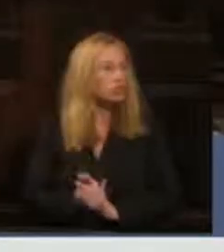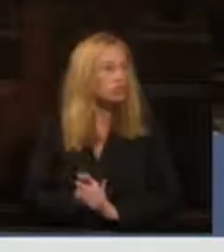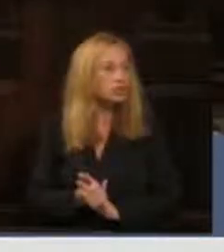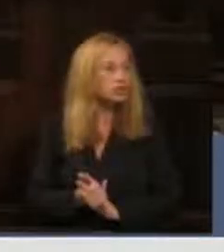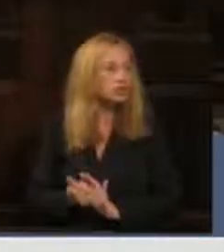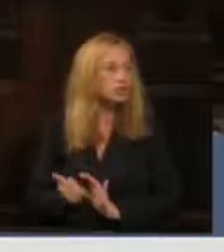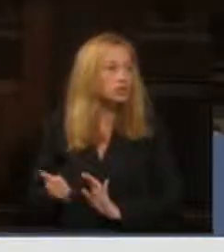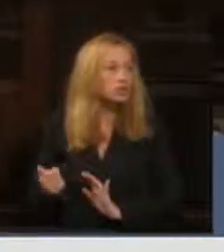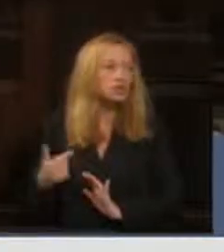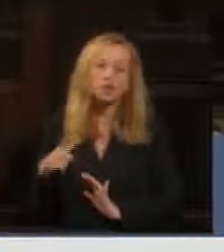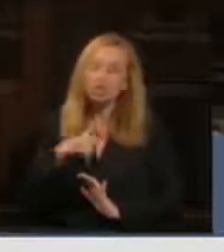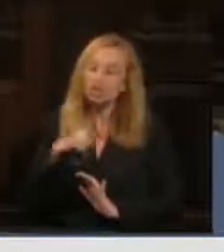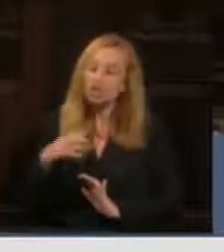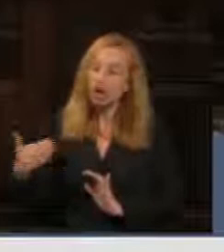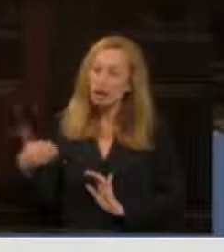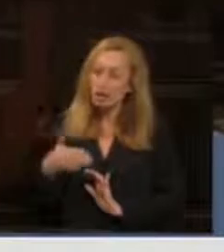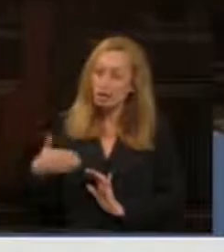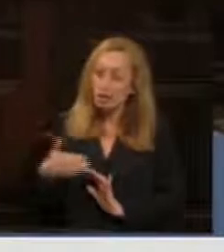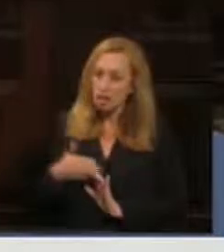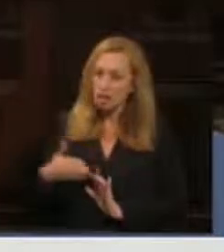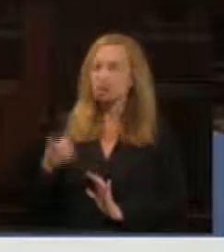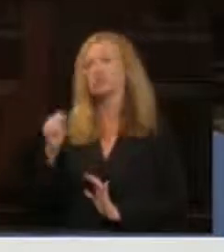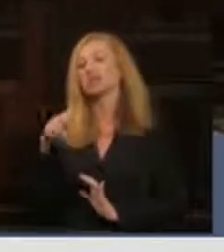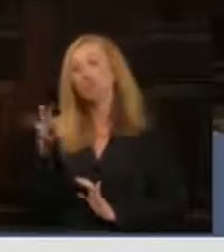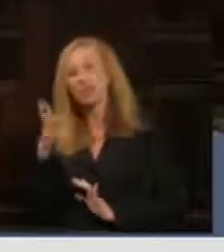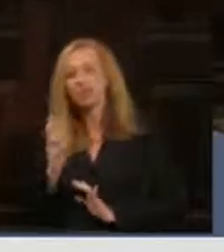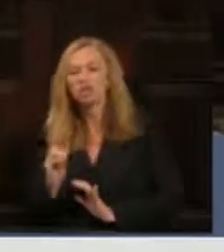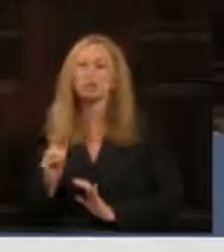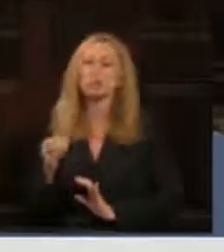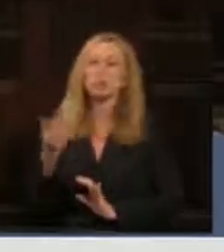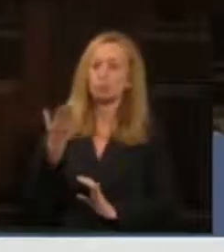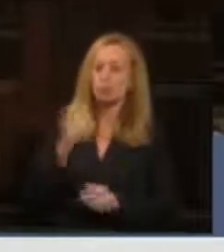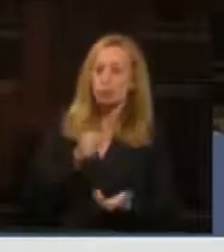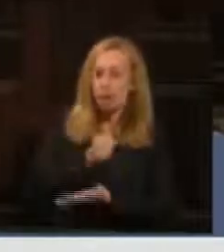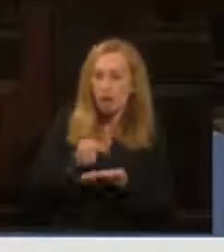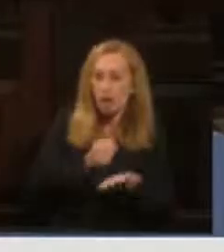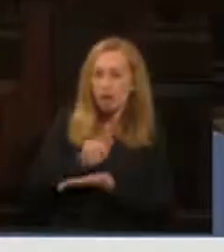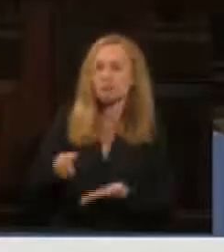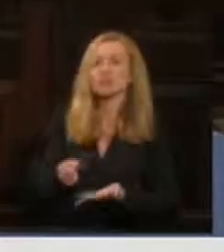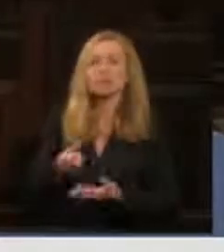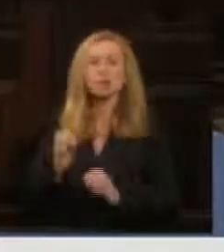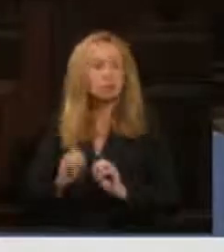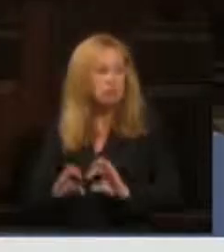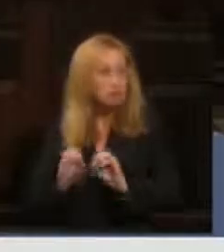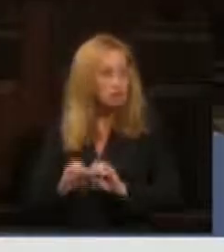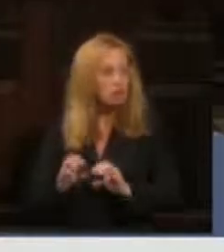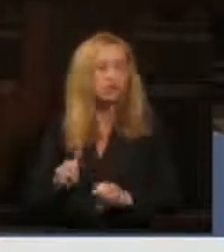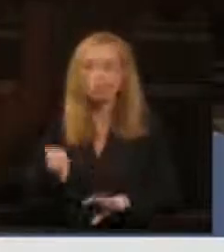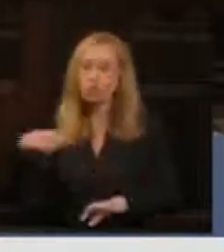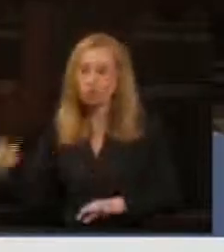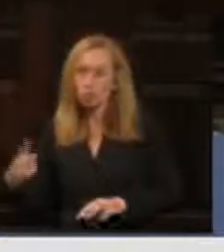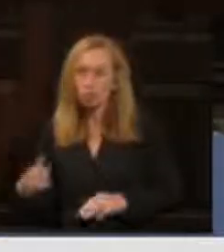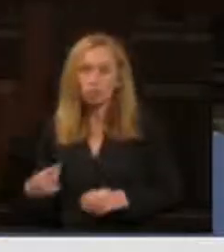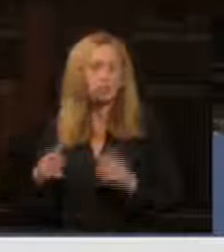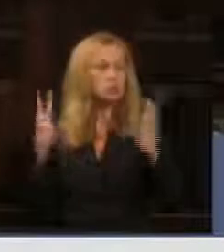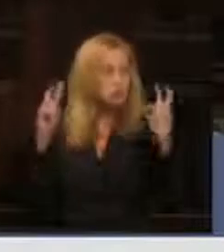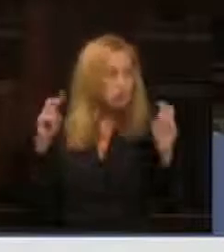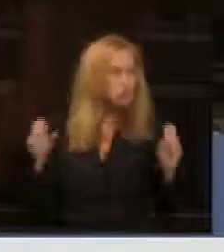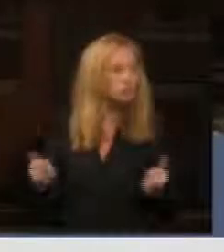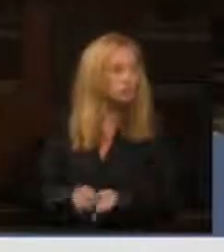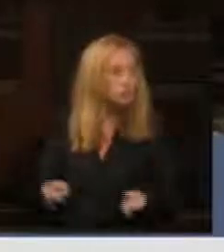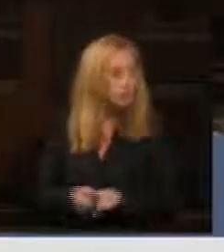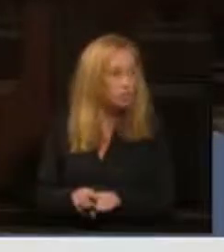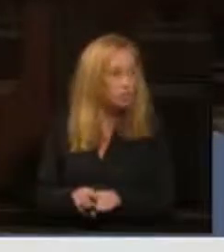recursos da saúde, ao saneamento básico, à insegurança alimentar, na educação e em outros constituintes do padrão de